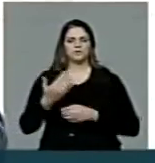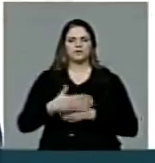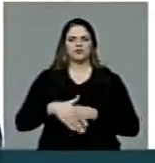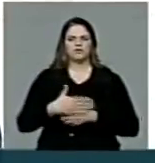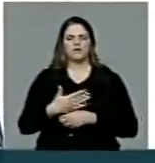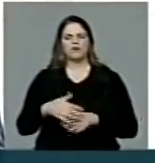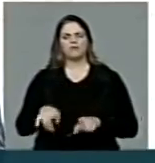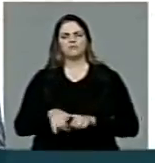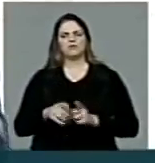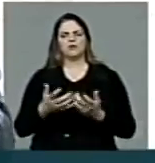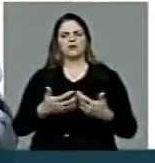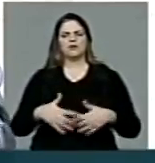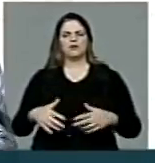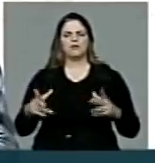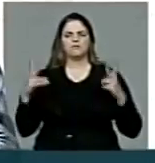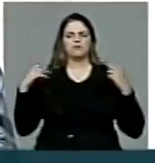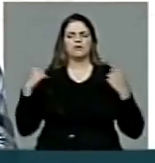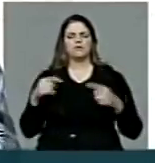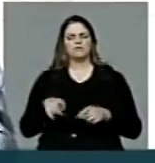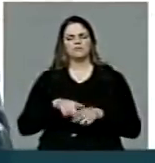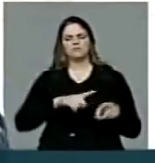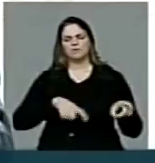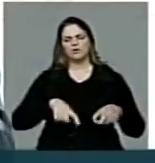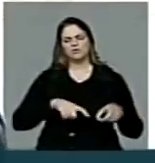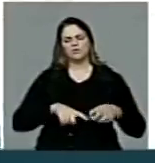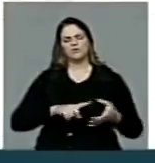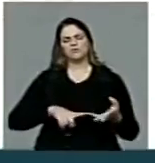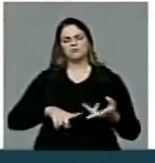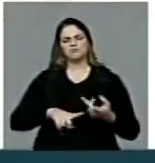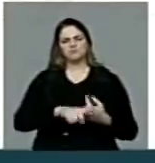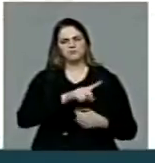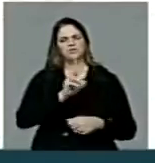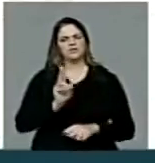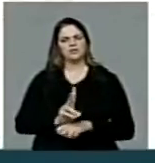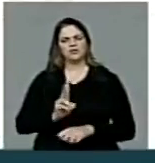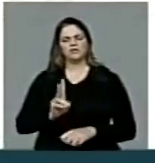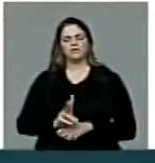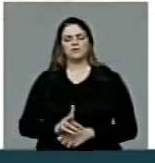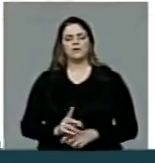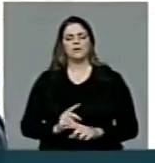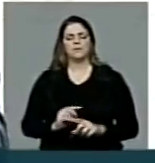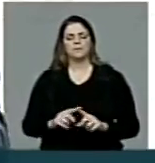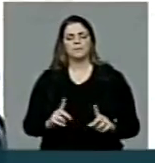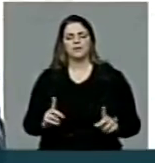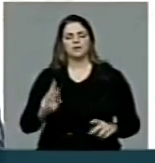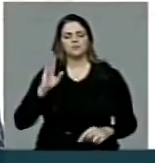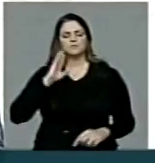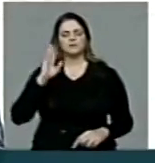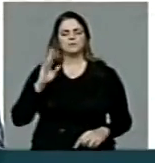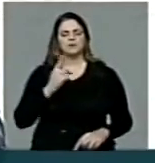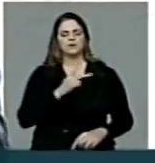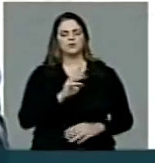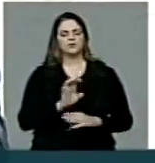dos caminhoneiros, dos produtores, né, de frango, mas especialmente